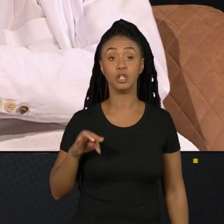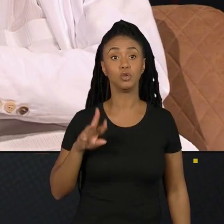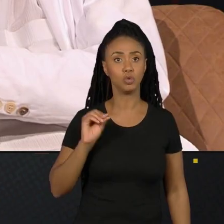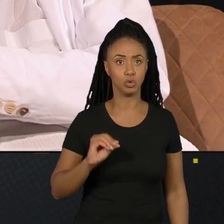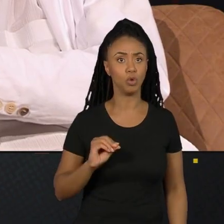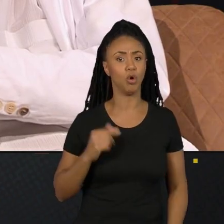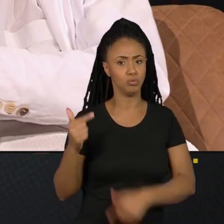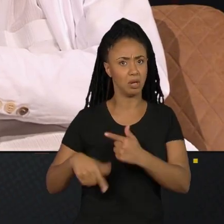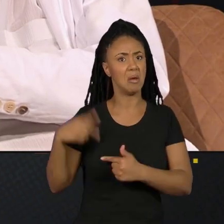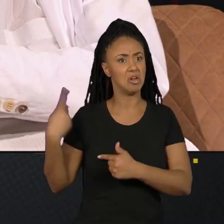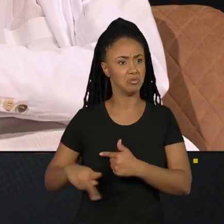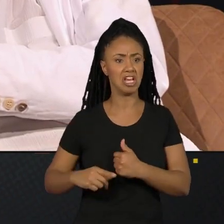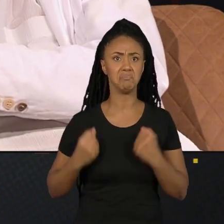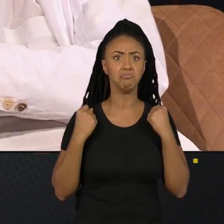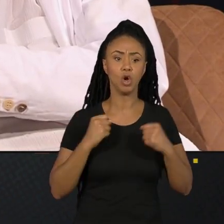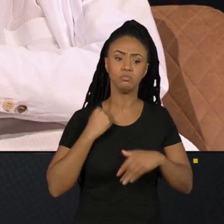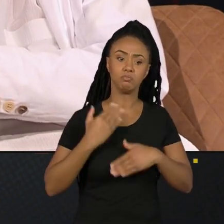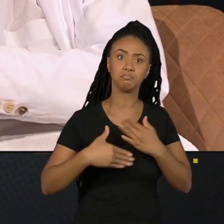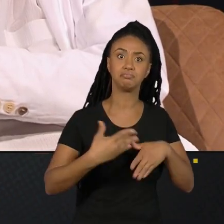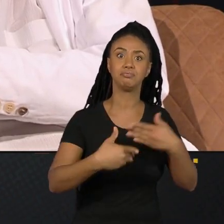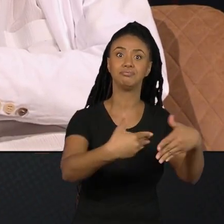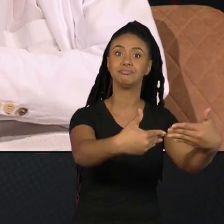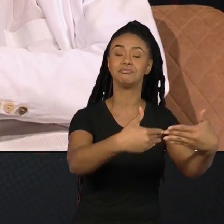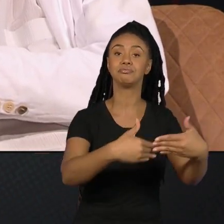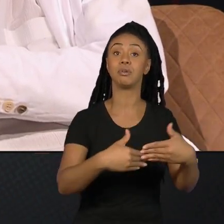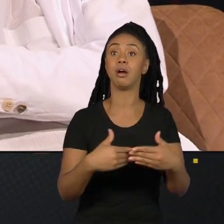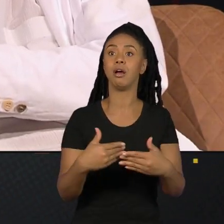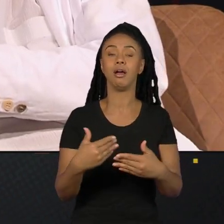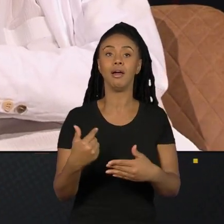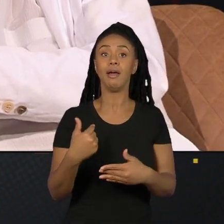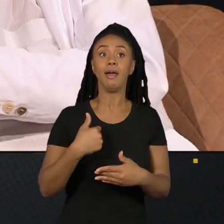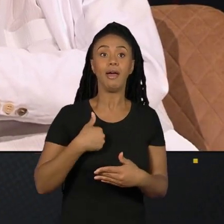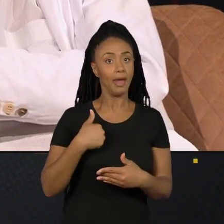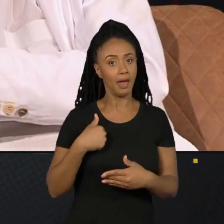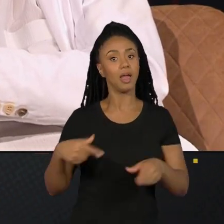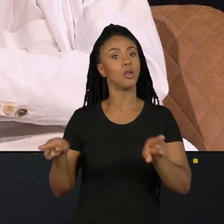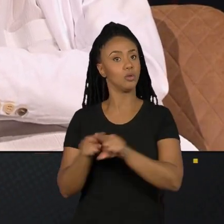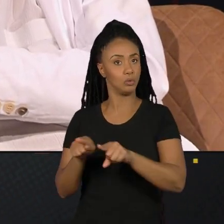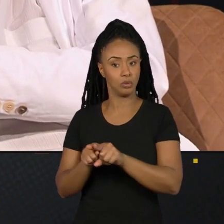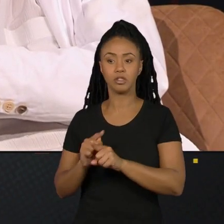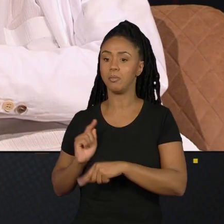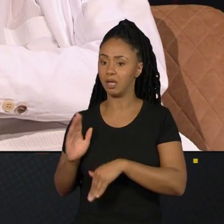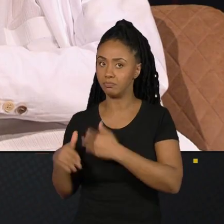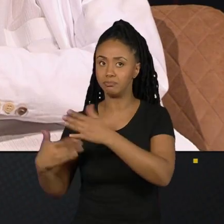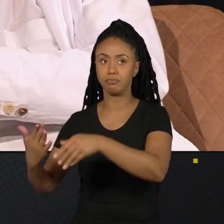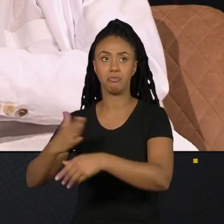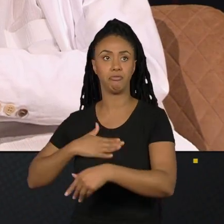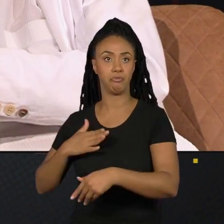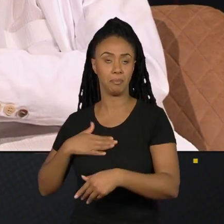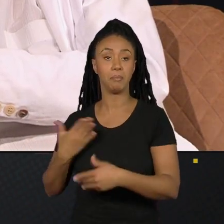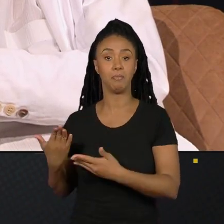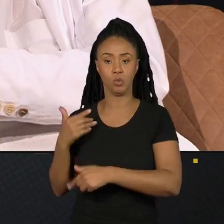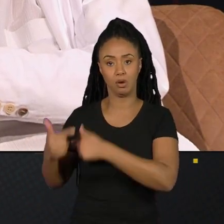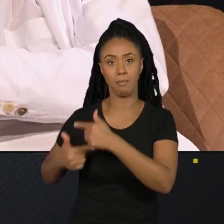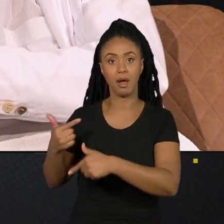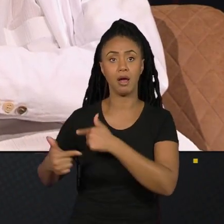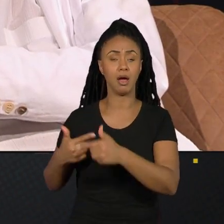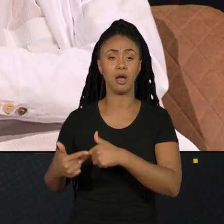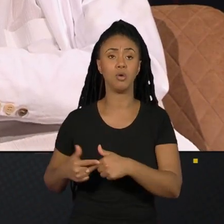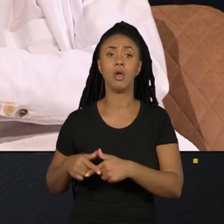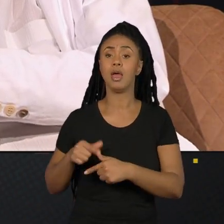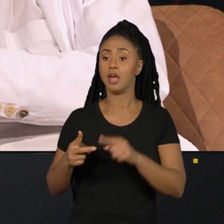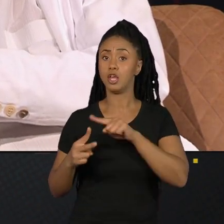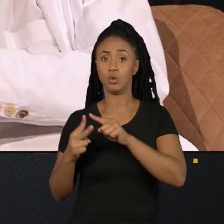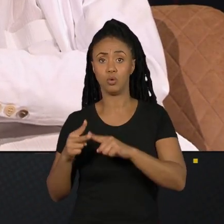bem o trabalho dele, eu fiz a minha performance e o Aldir e a Flávia seguiram o seu